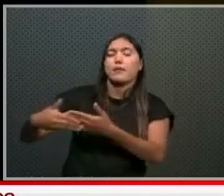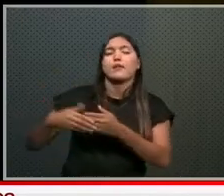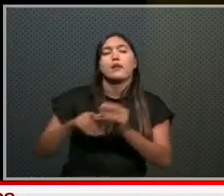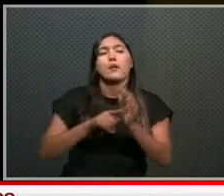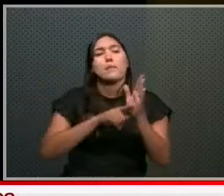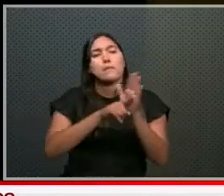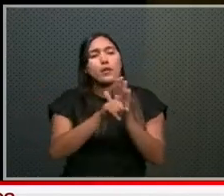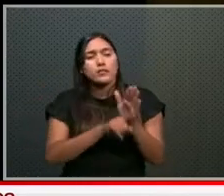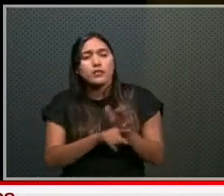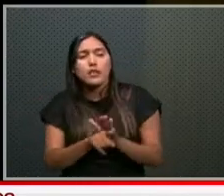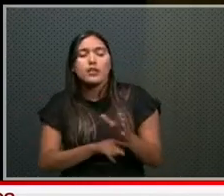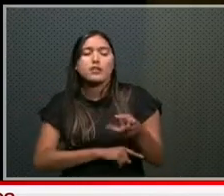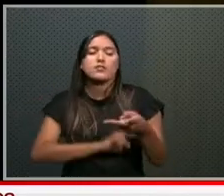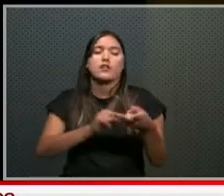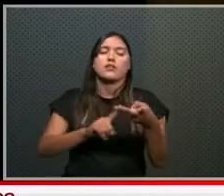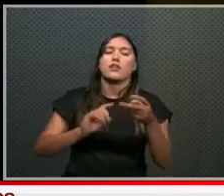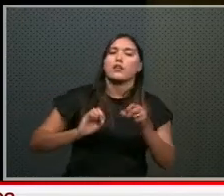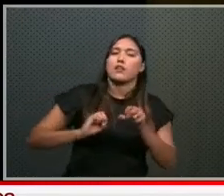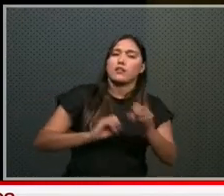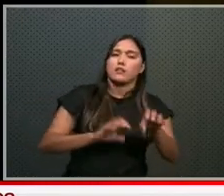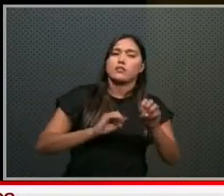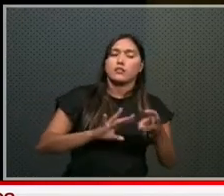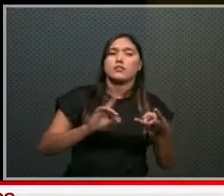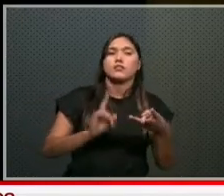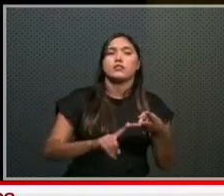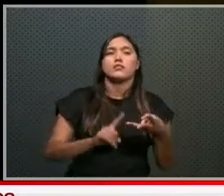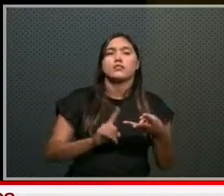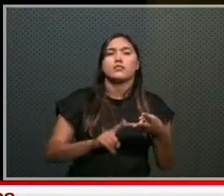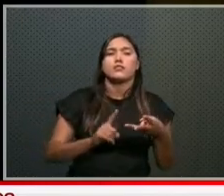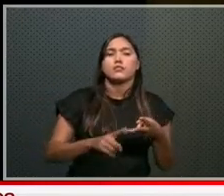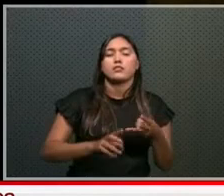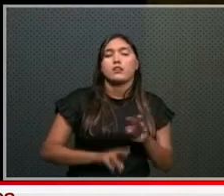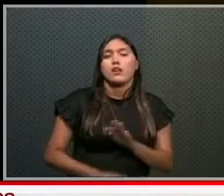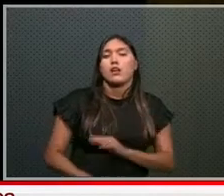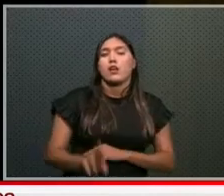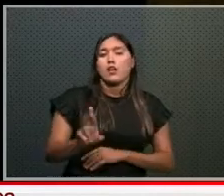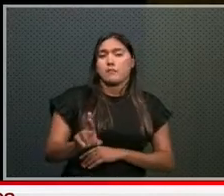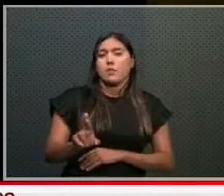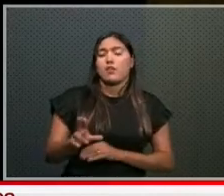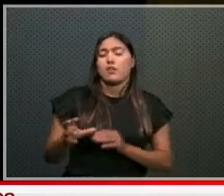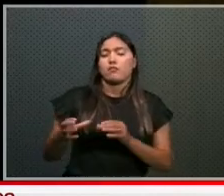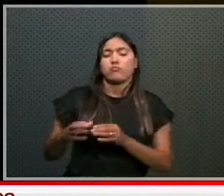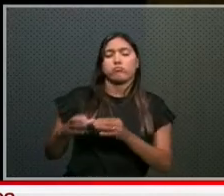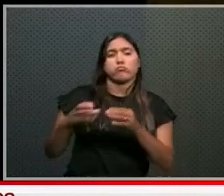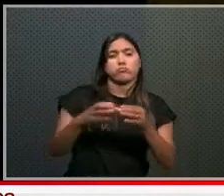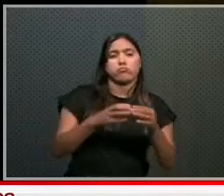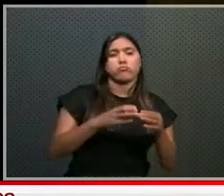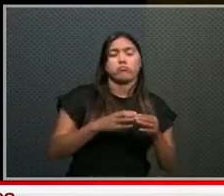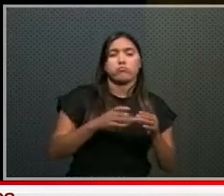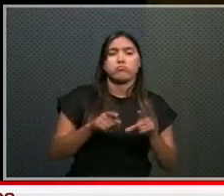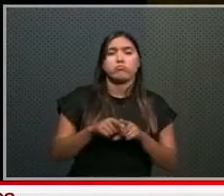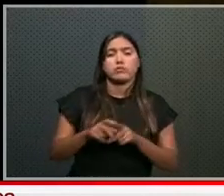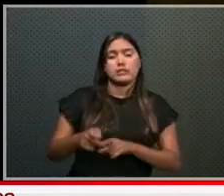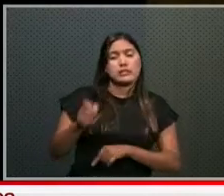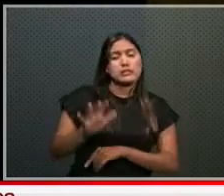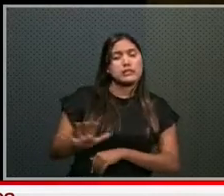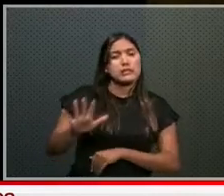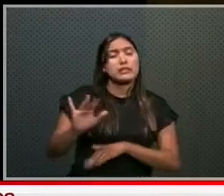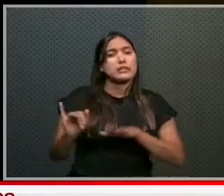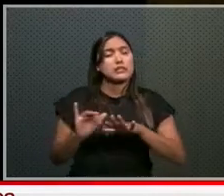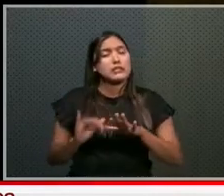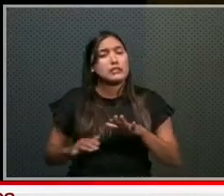pesquisa instituições de ensino instituições representativas e classes nacionais internacionais